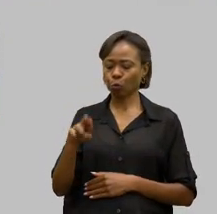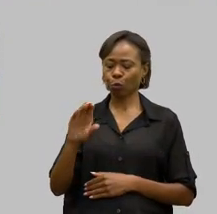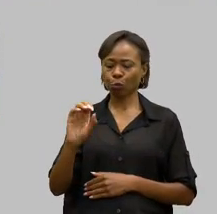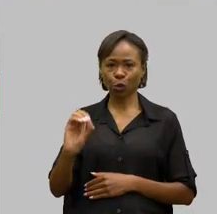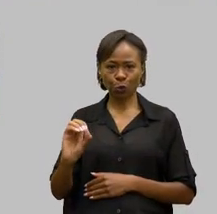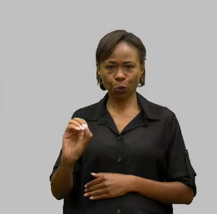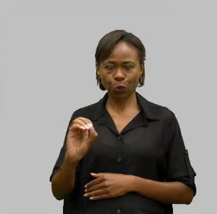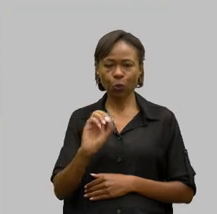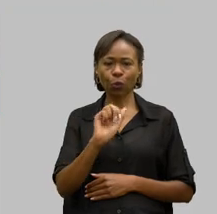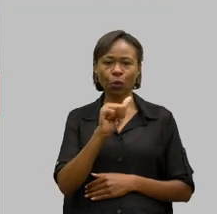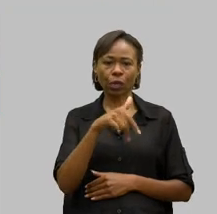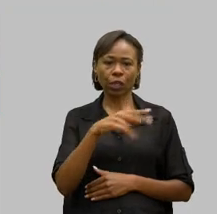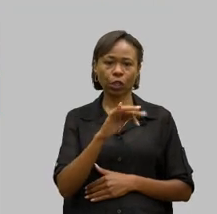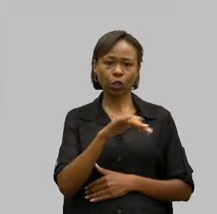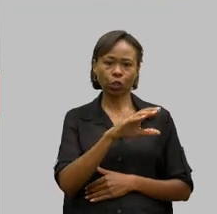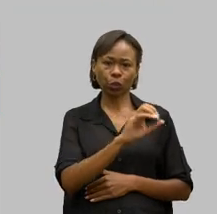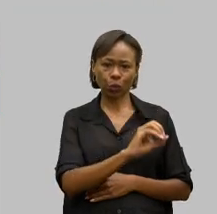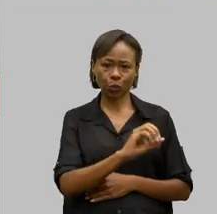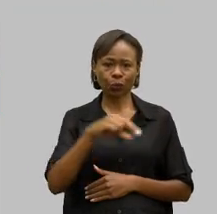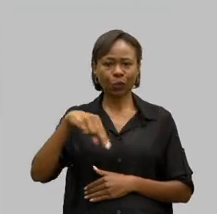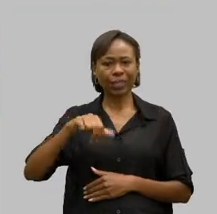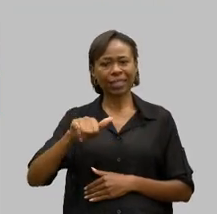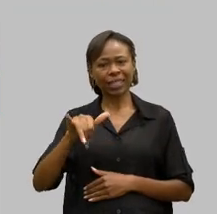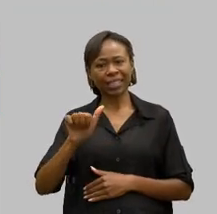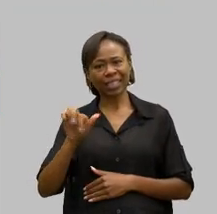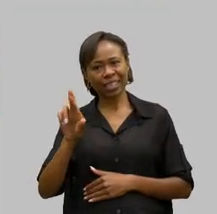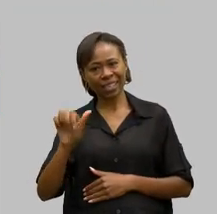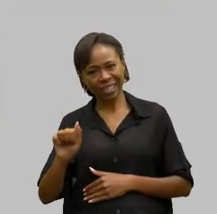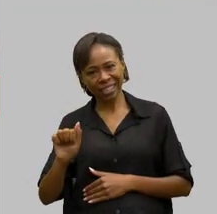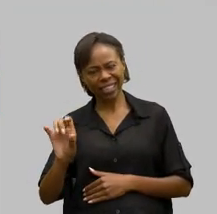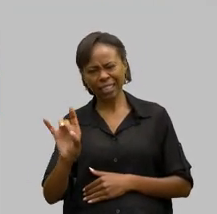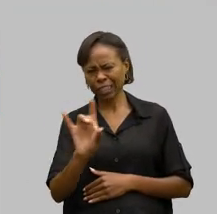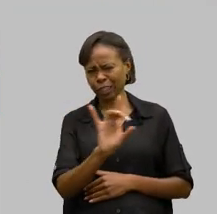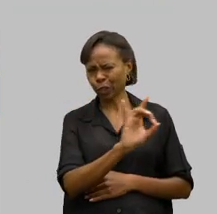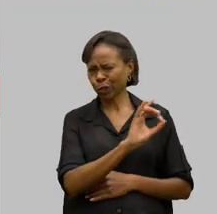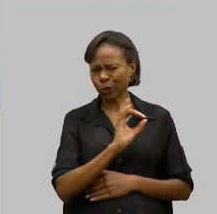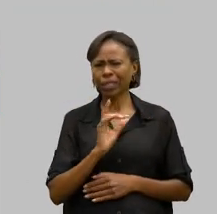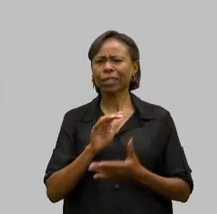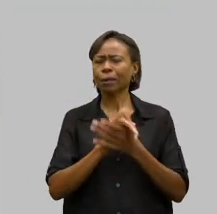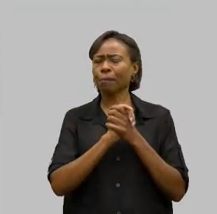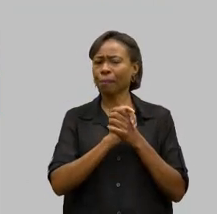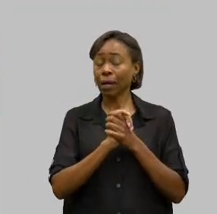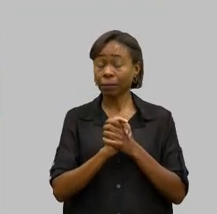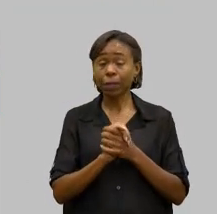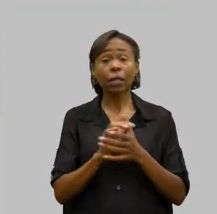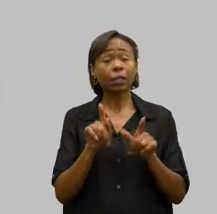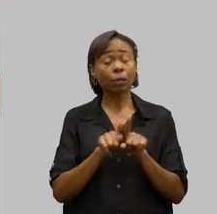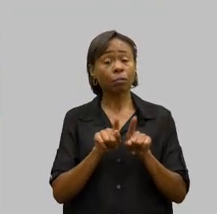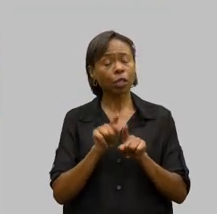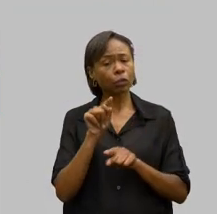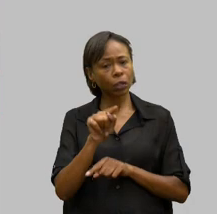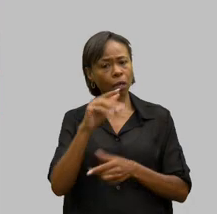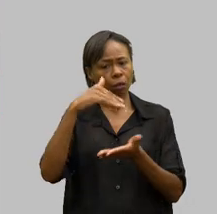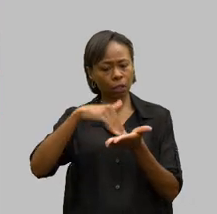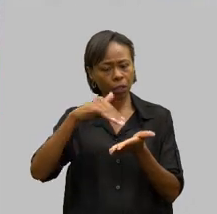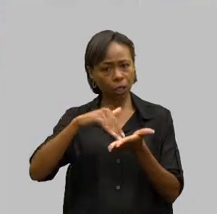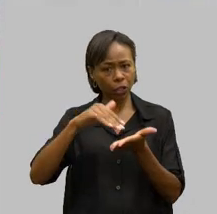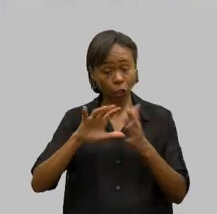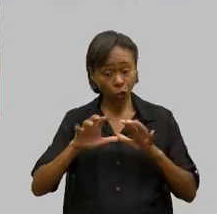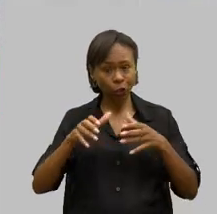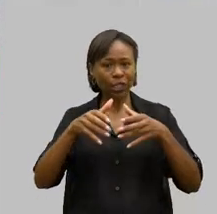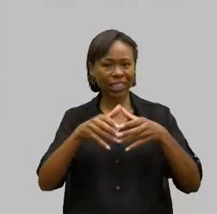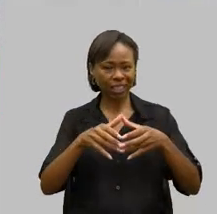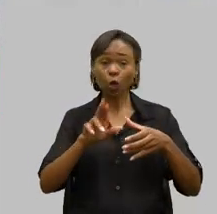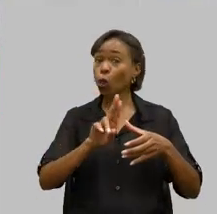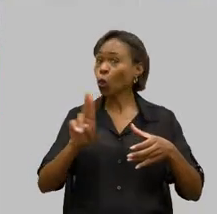Antônio Carlos Arantes, Nayara. Simplesmente é parabenizar você, secretário, e toda a equipe, em nome do Lucas, quero que leva um